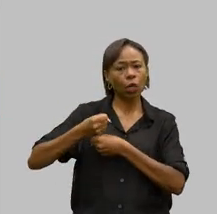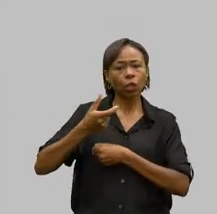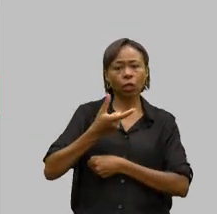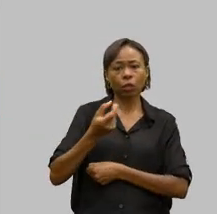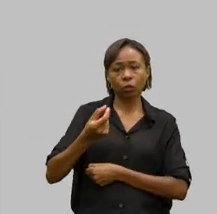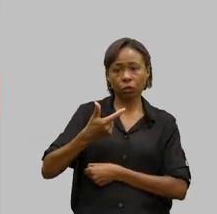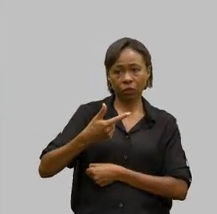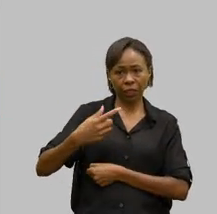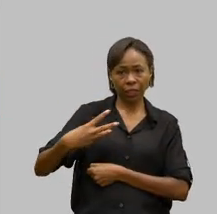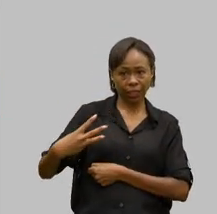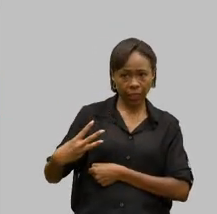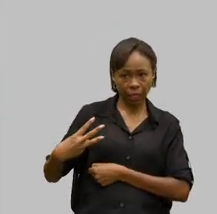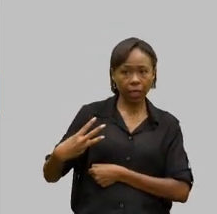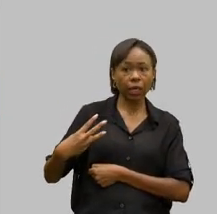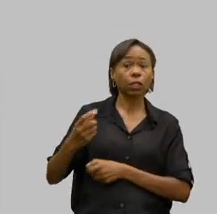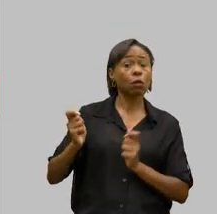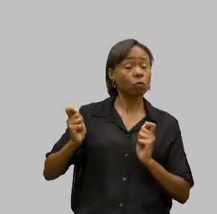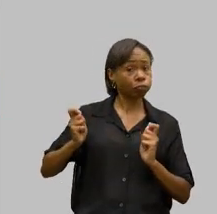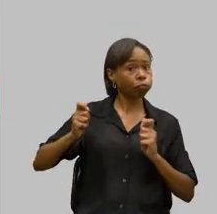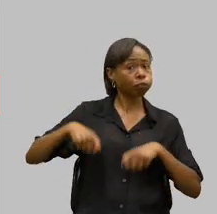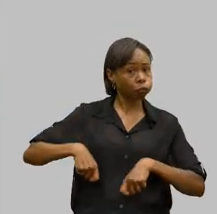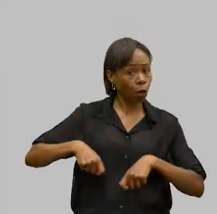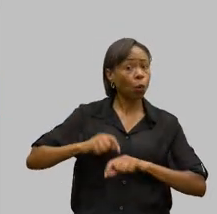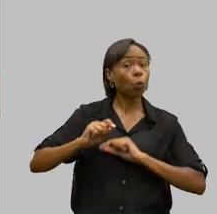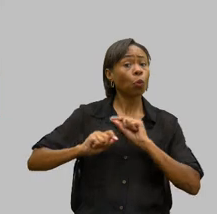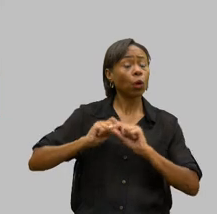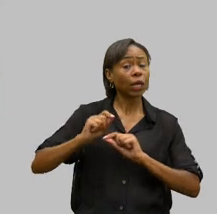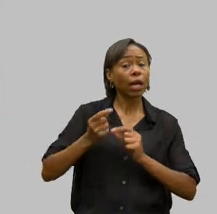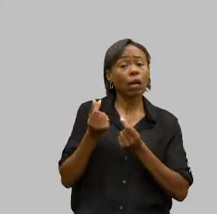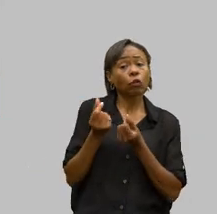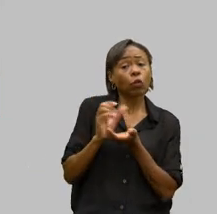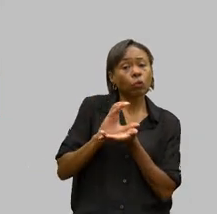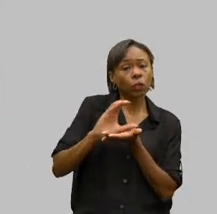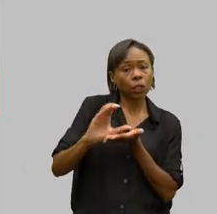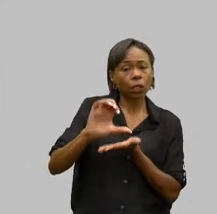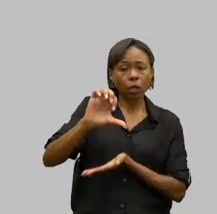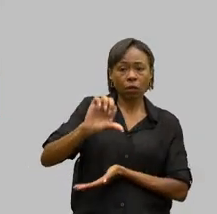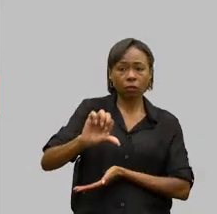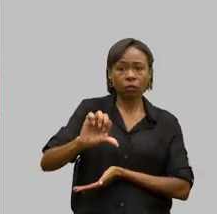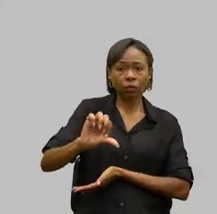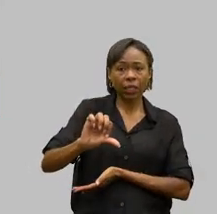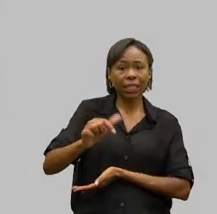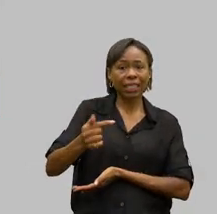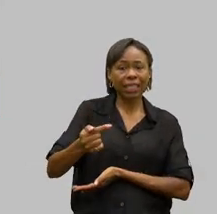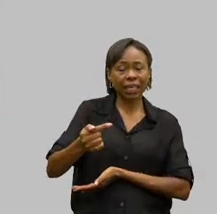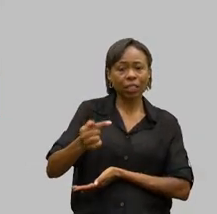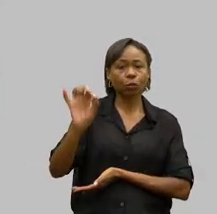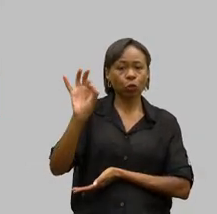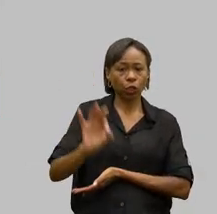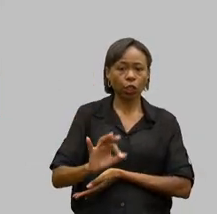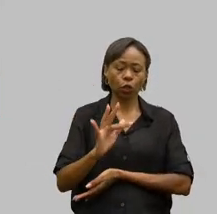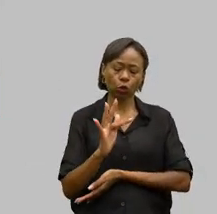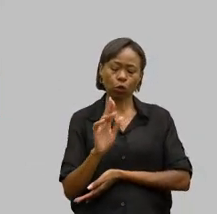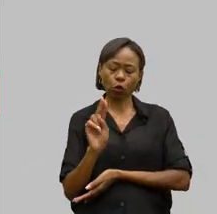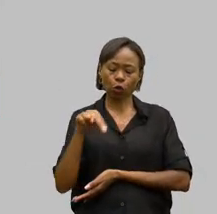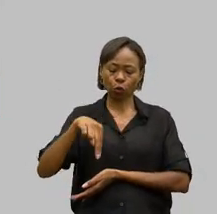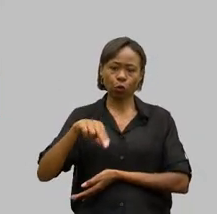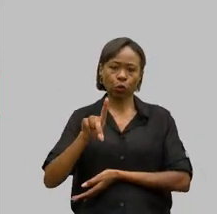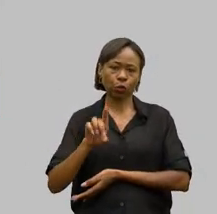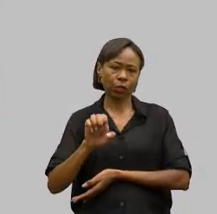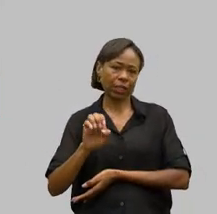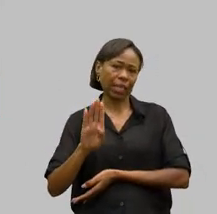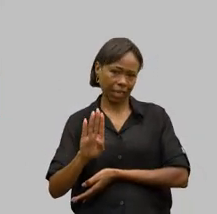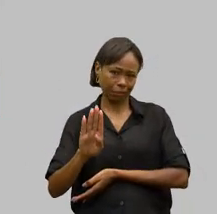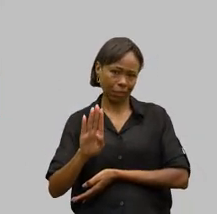nós atingimos o investimento de 97% do Fundeb com folha de pagamento dos nossos professores.